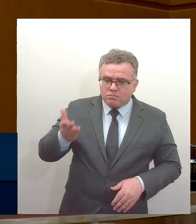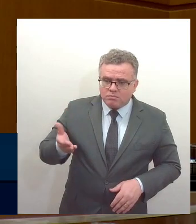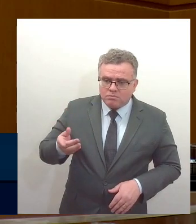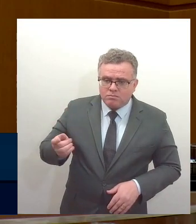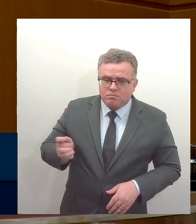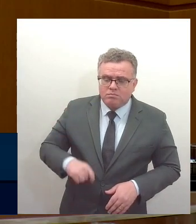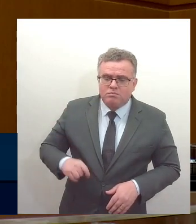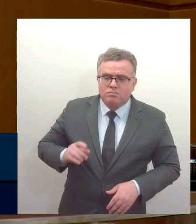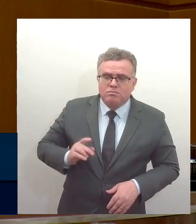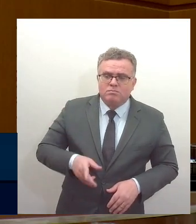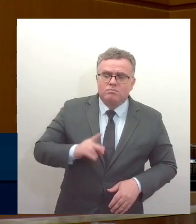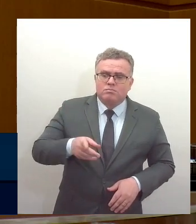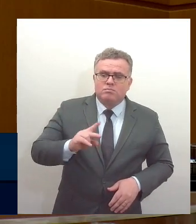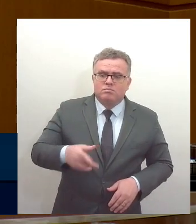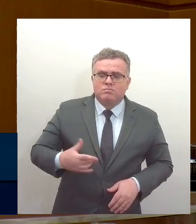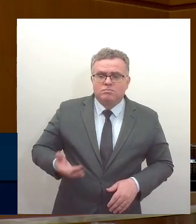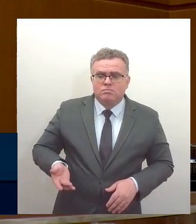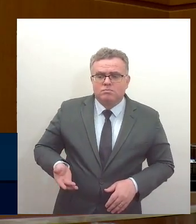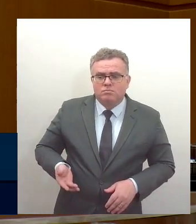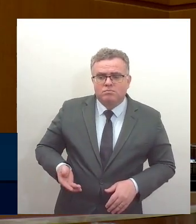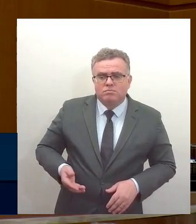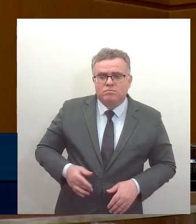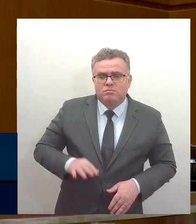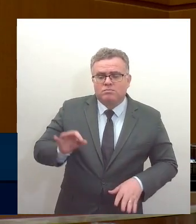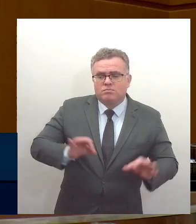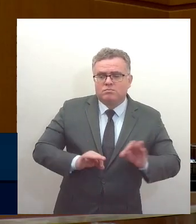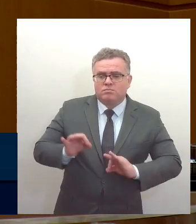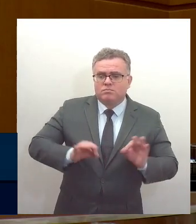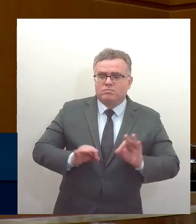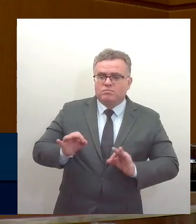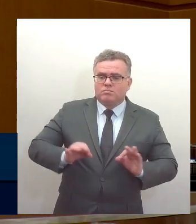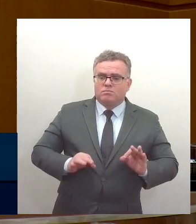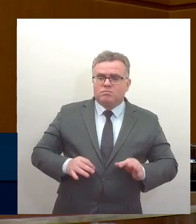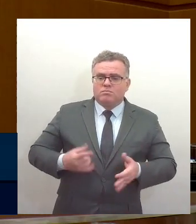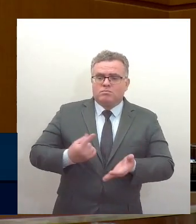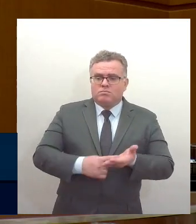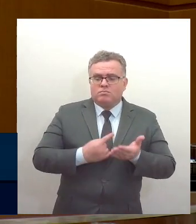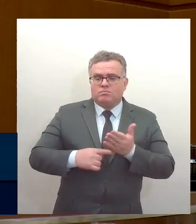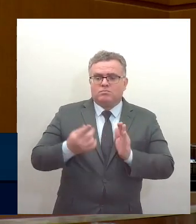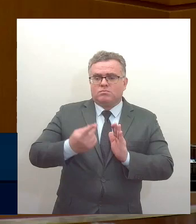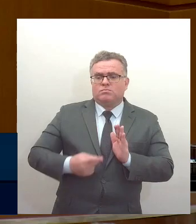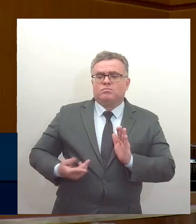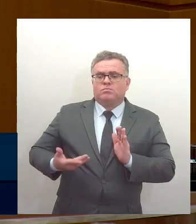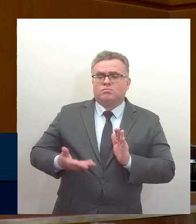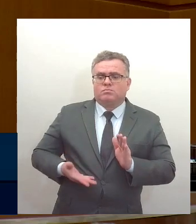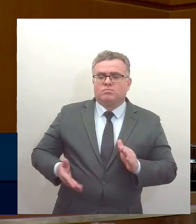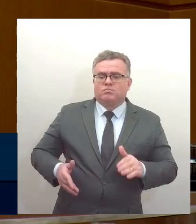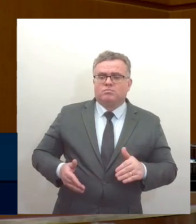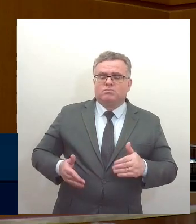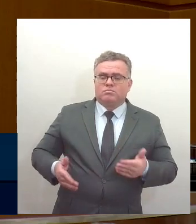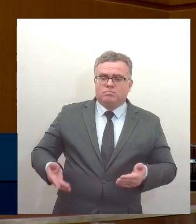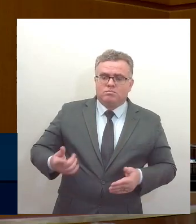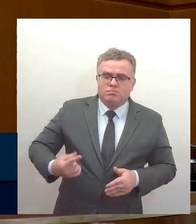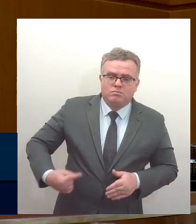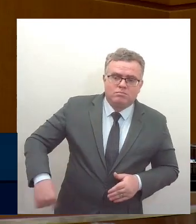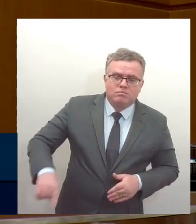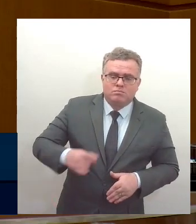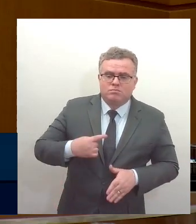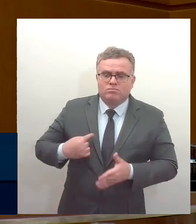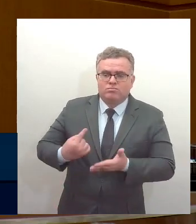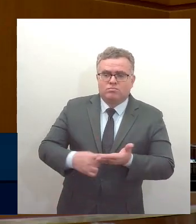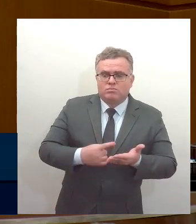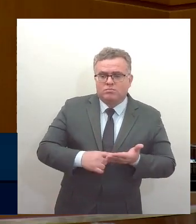nessa situação aí, elabore um projeto para a gente tentar construir um centro de tratamento especializado para